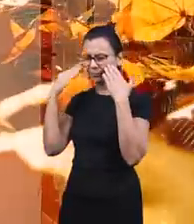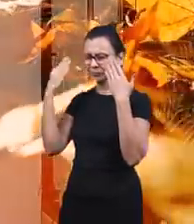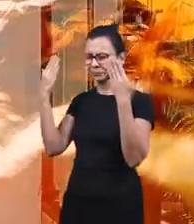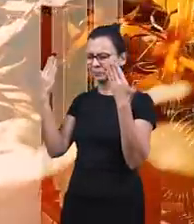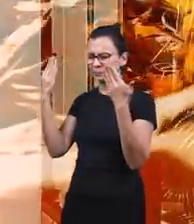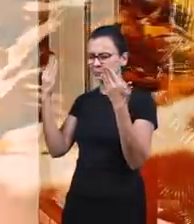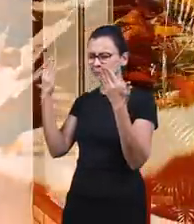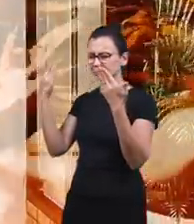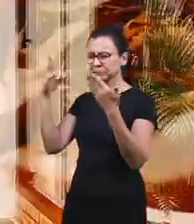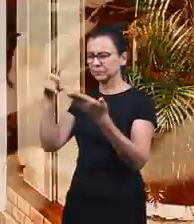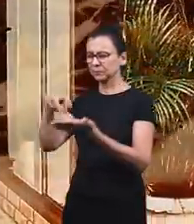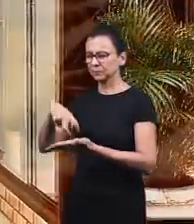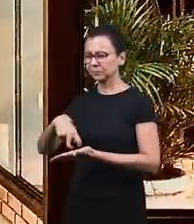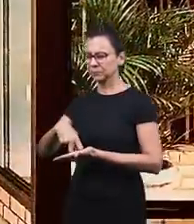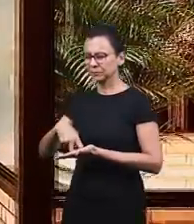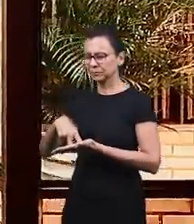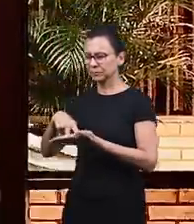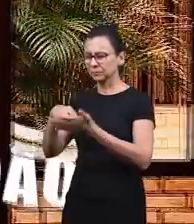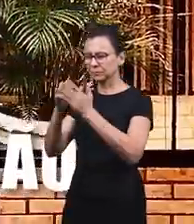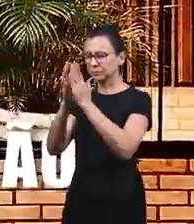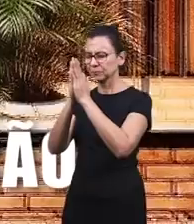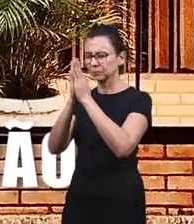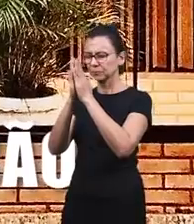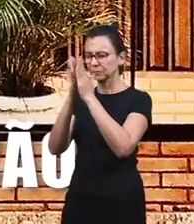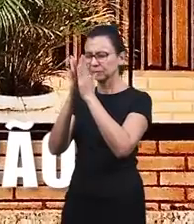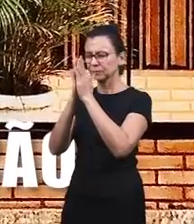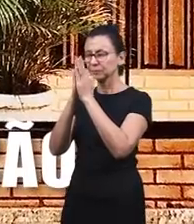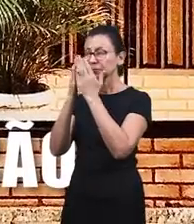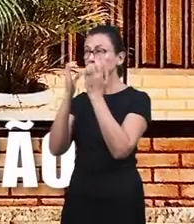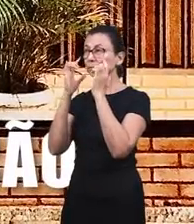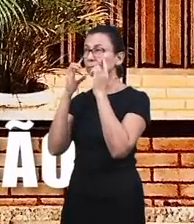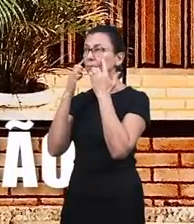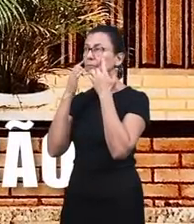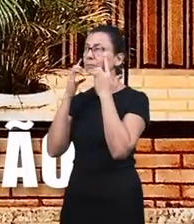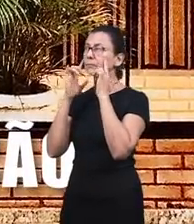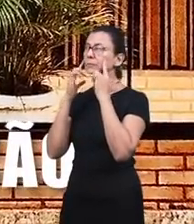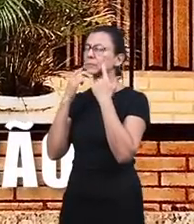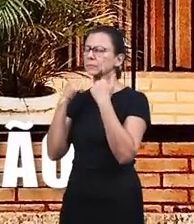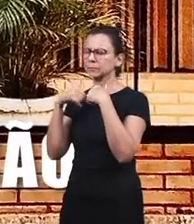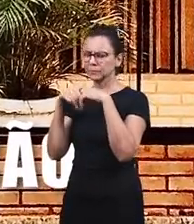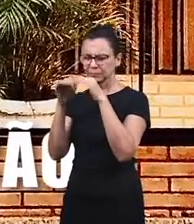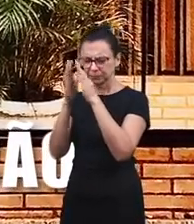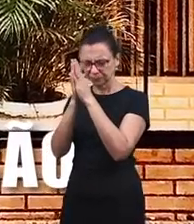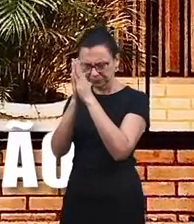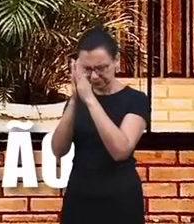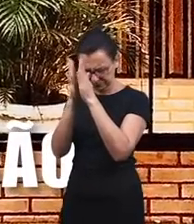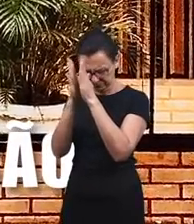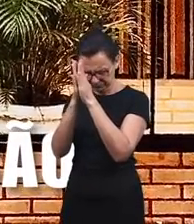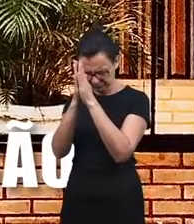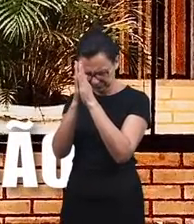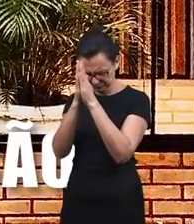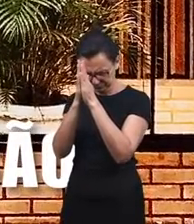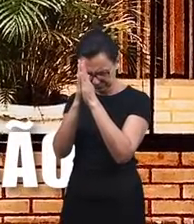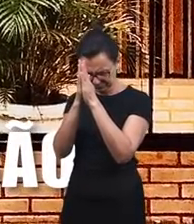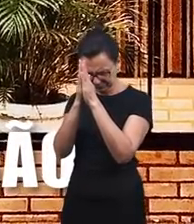Senhor, e vim chorar aos teus pés em oração.